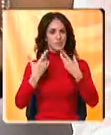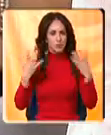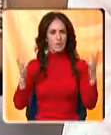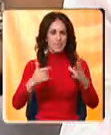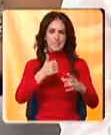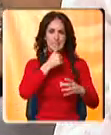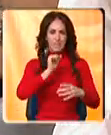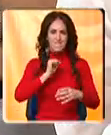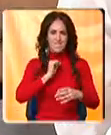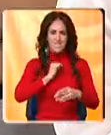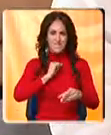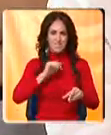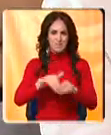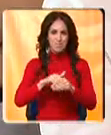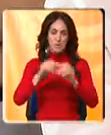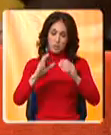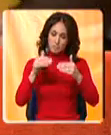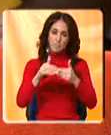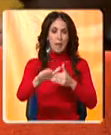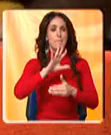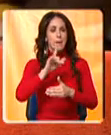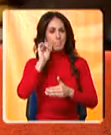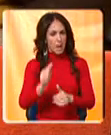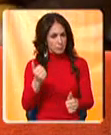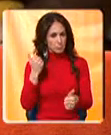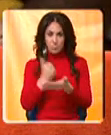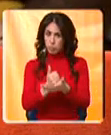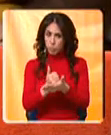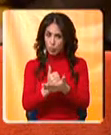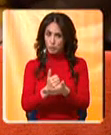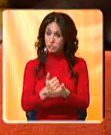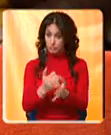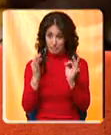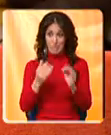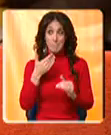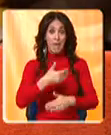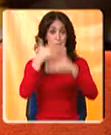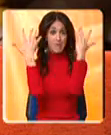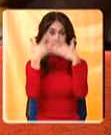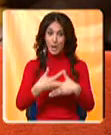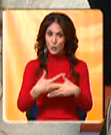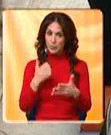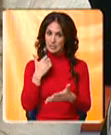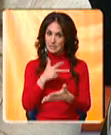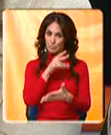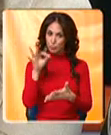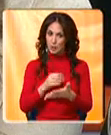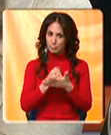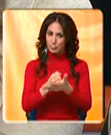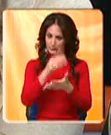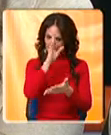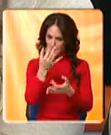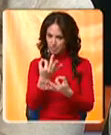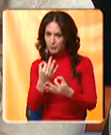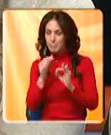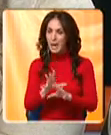minha e portanto agora é seguir. Que tem ali uns pais que estão consigo manhã à noite, como costuma dizer, sabe que tem. Claro